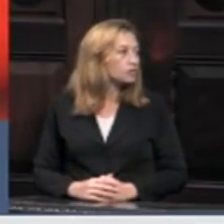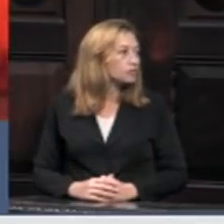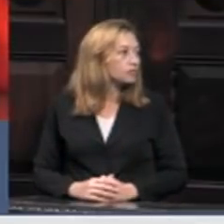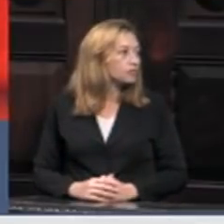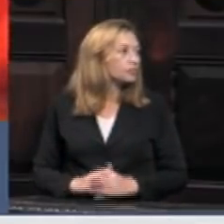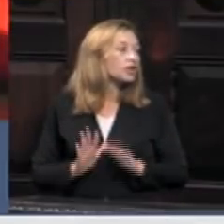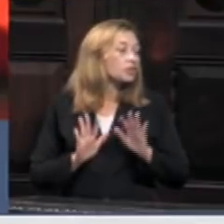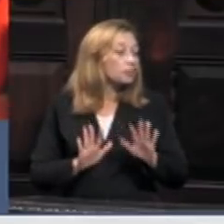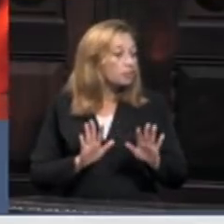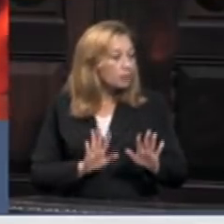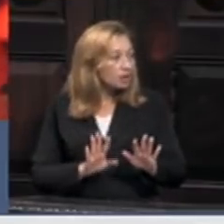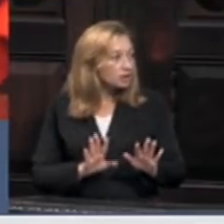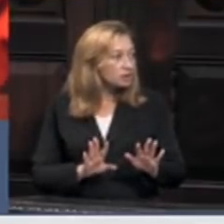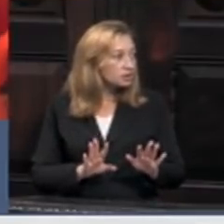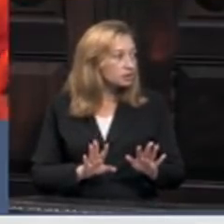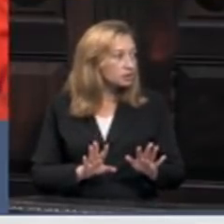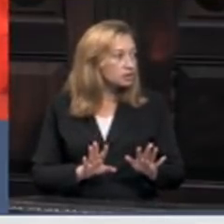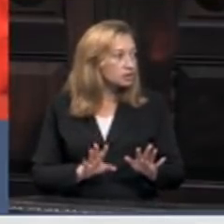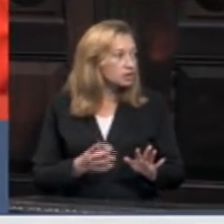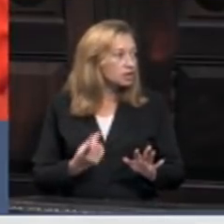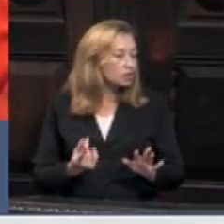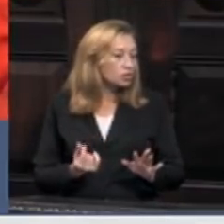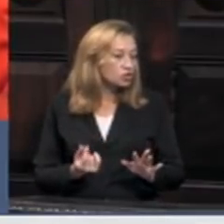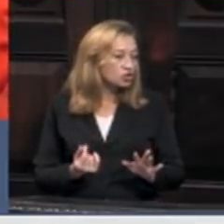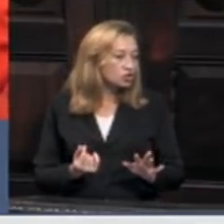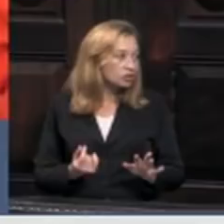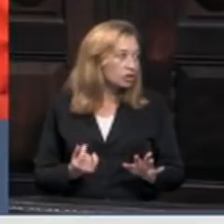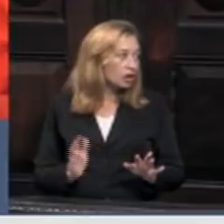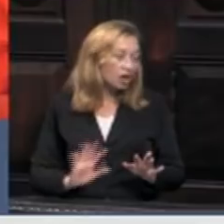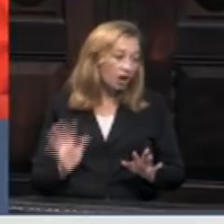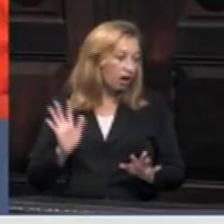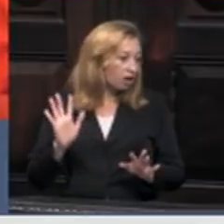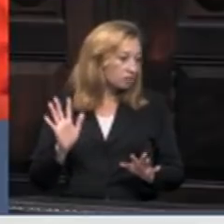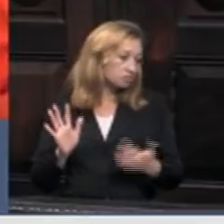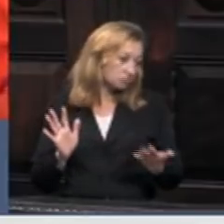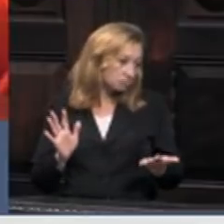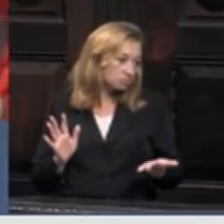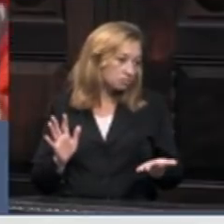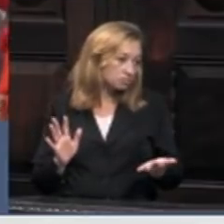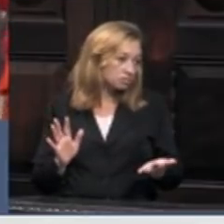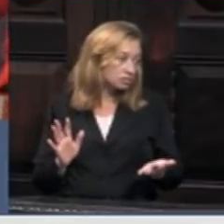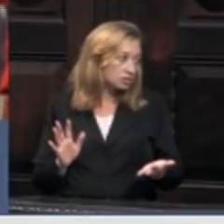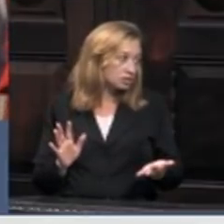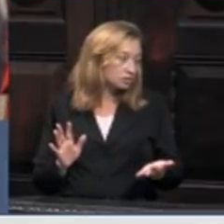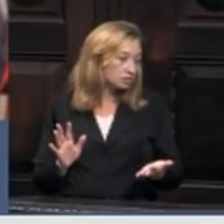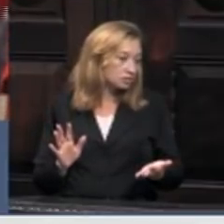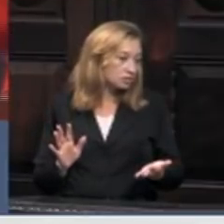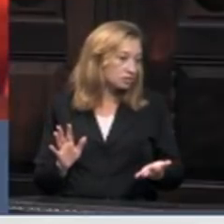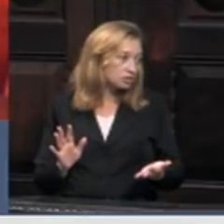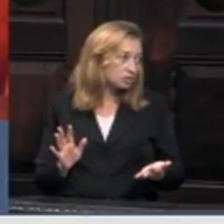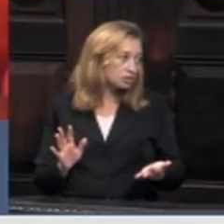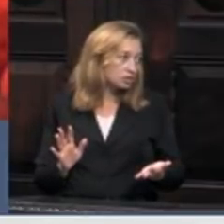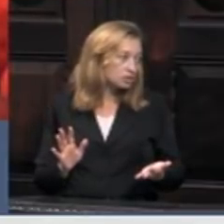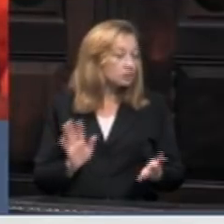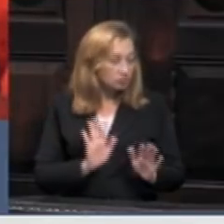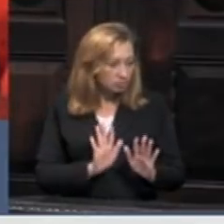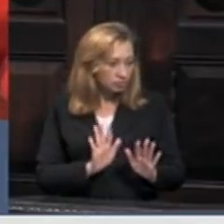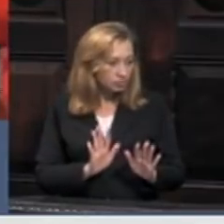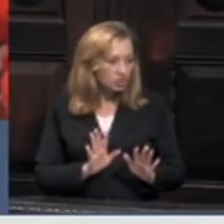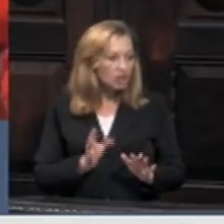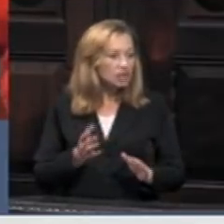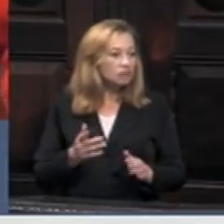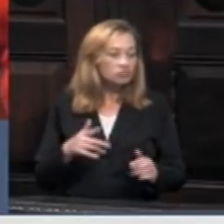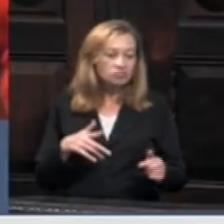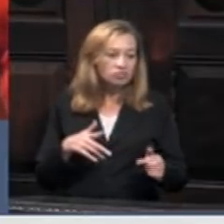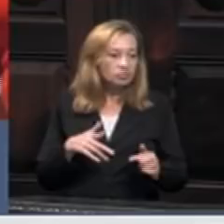Mas aí é no orçamento? No orçamento não caberia, está dizendo aqui o assessor do orçamento. Tecnicamente. Não, mas olha só, sem